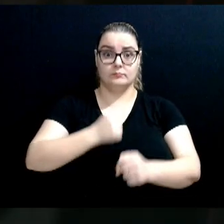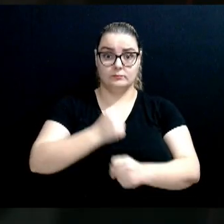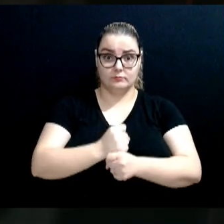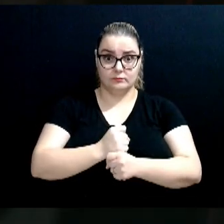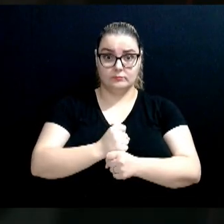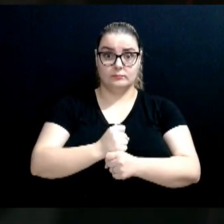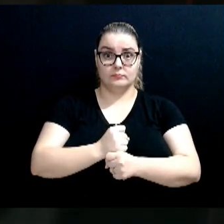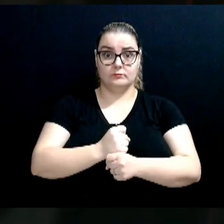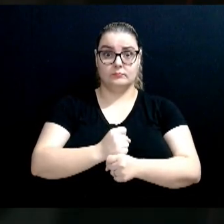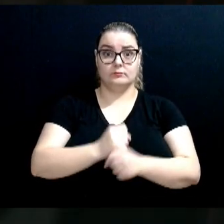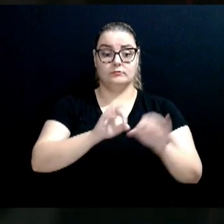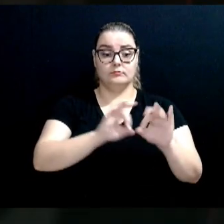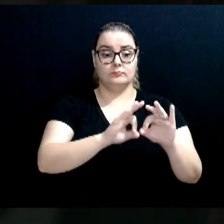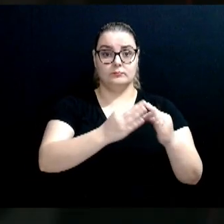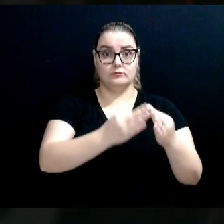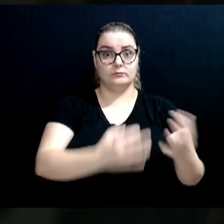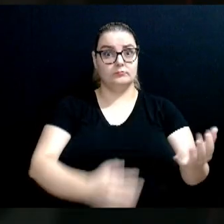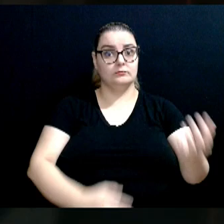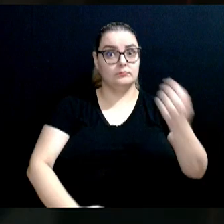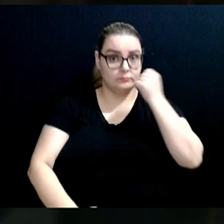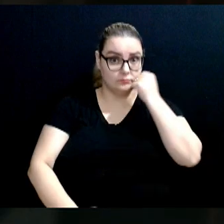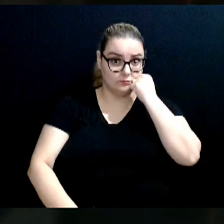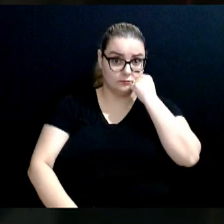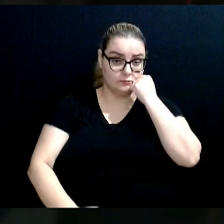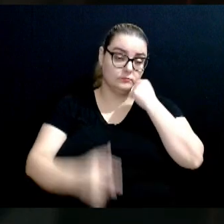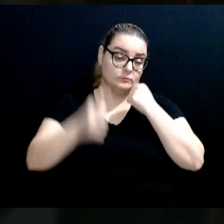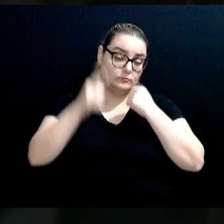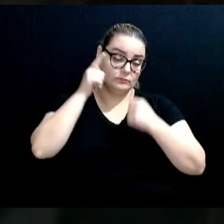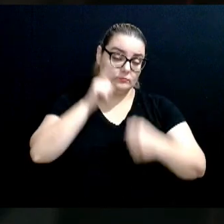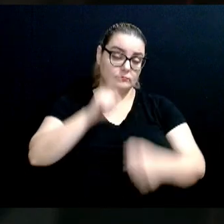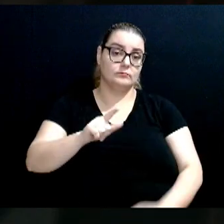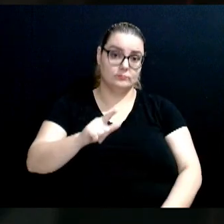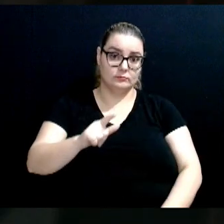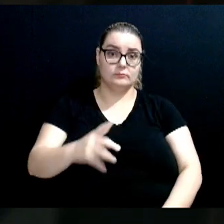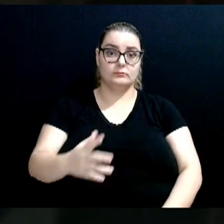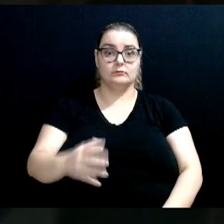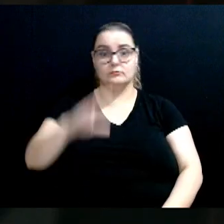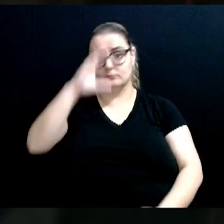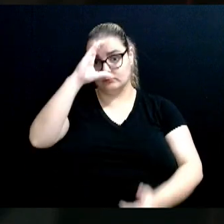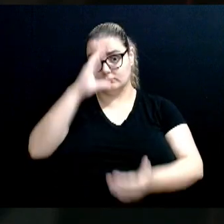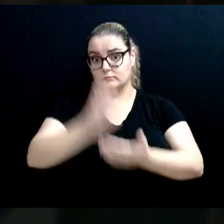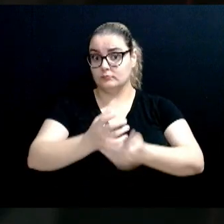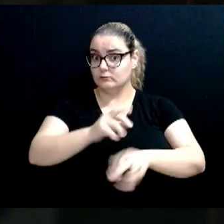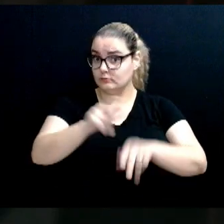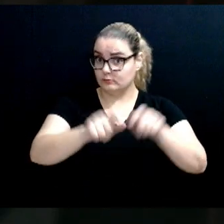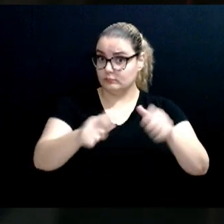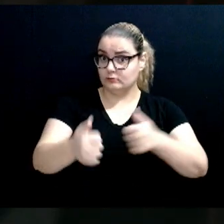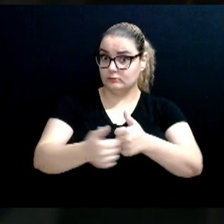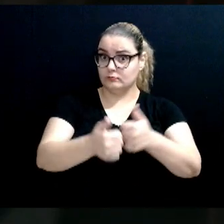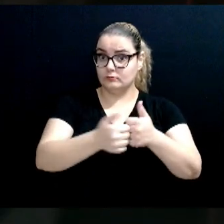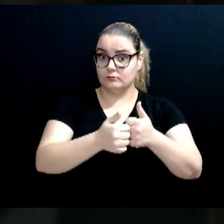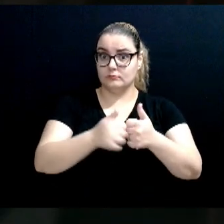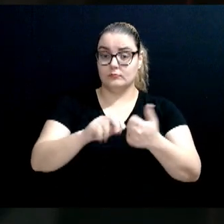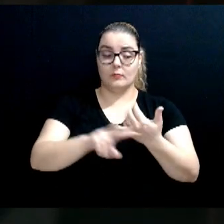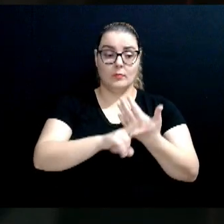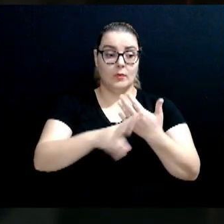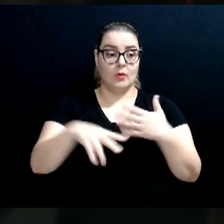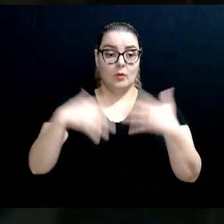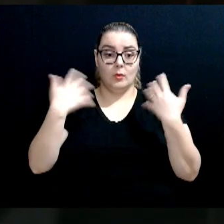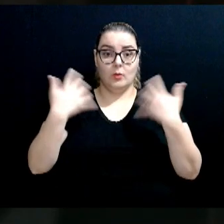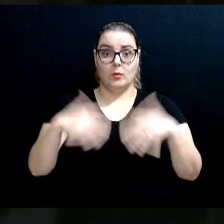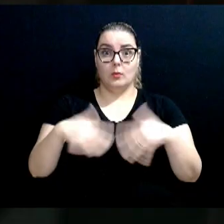de uma família adotiva e de diversas pessoas ao seu redor. O episódio gerou surpresa, indignação e